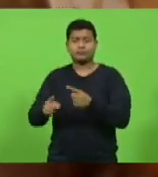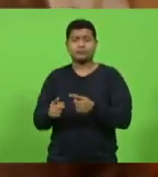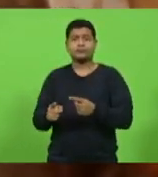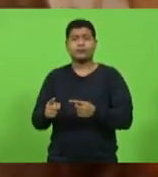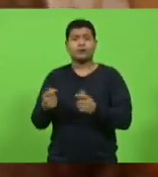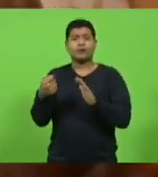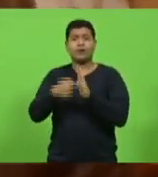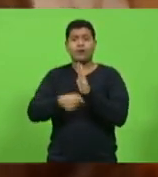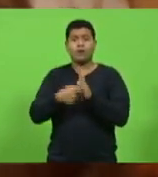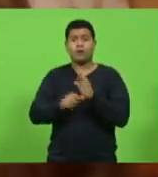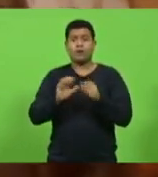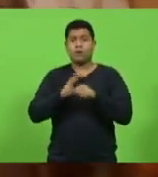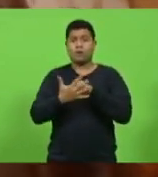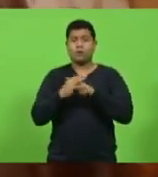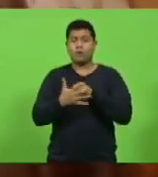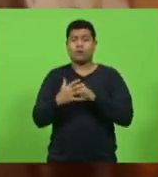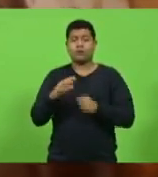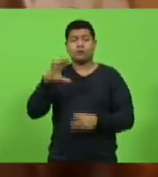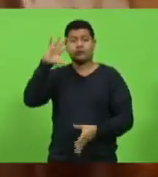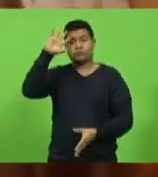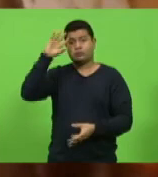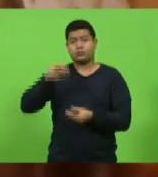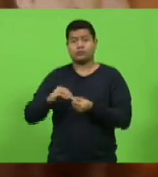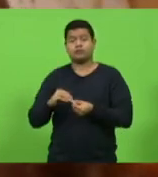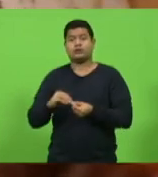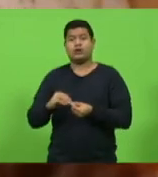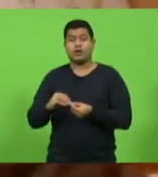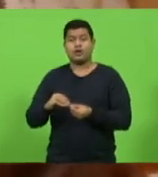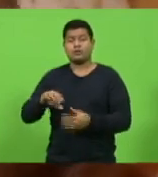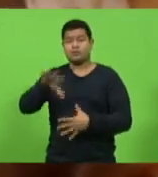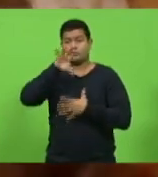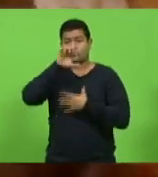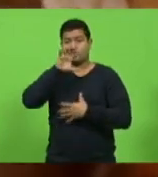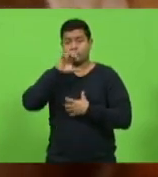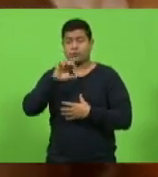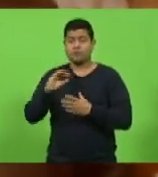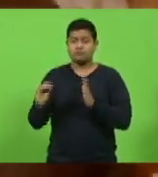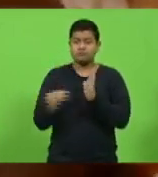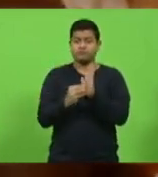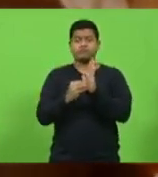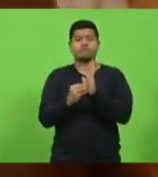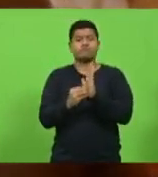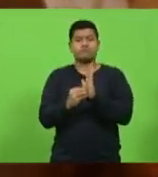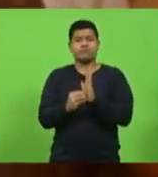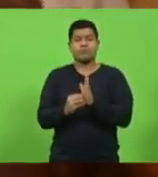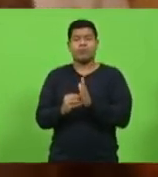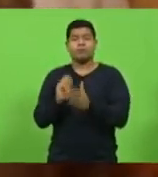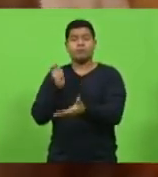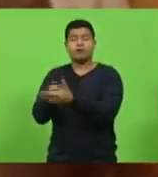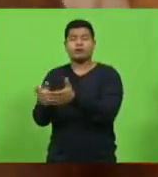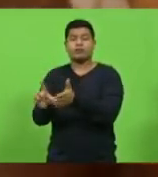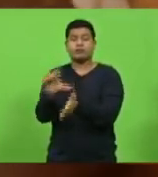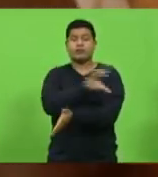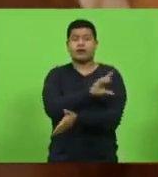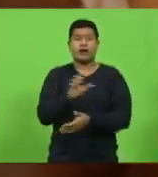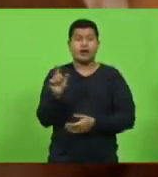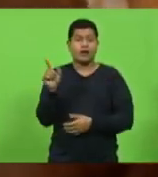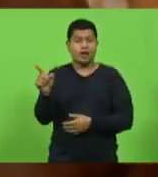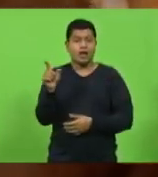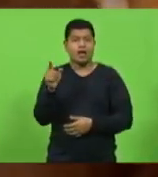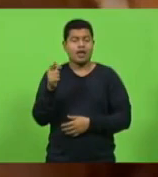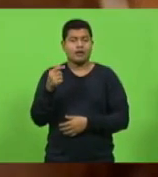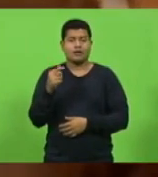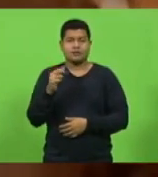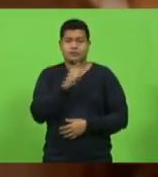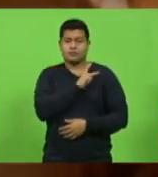à pandemia, incluindo respiradores com pagamento antecipado. A resposta obtida ao telefone foi de que, para